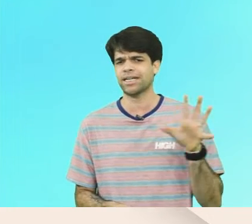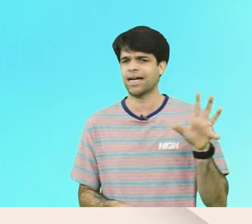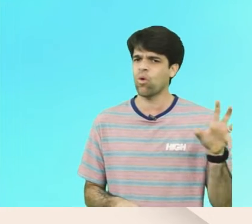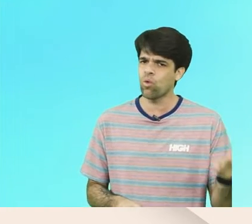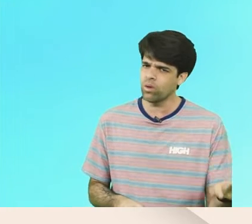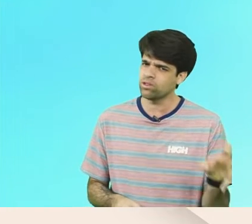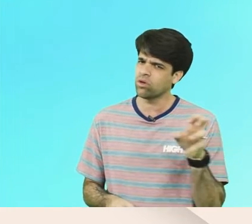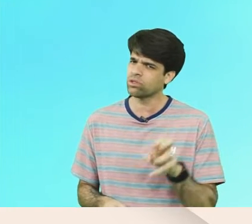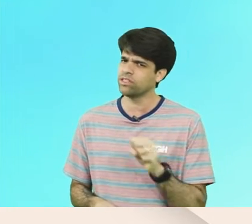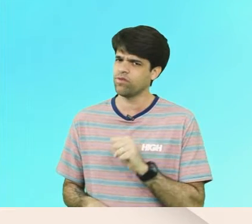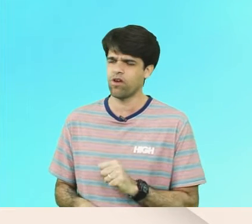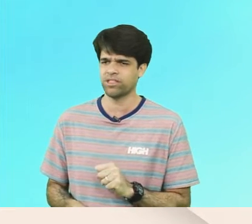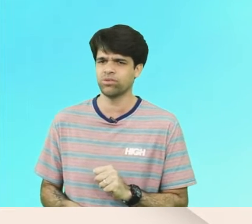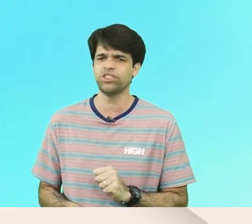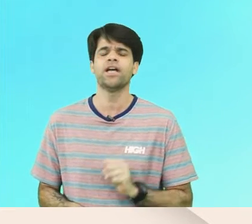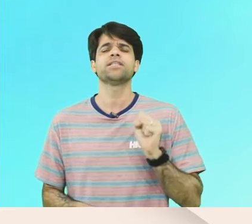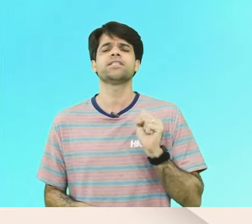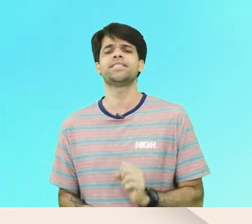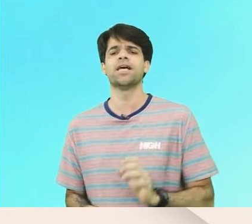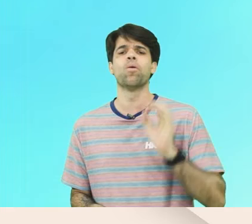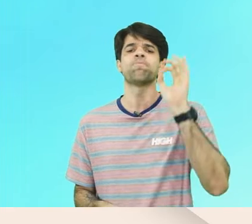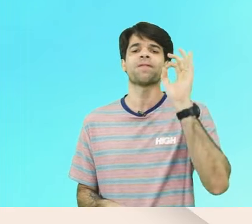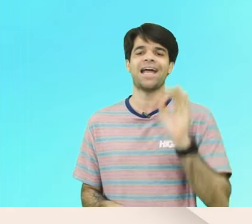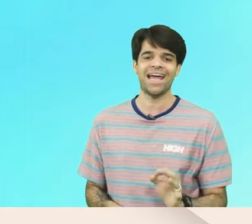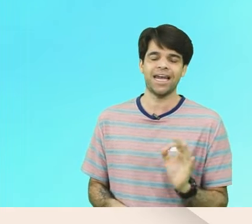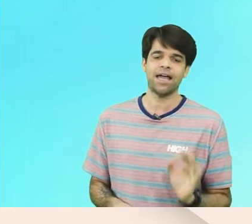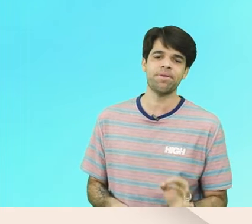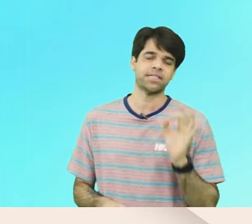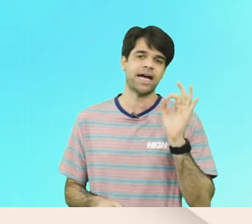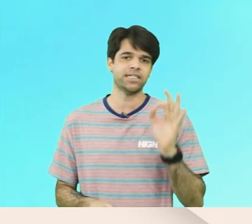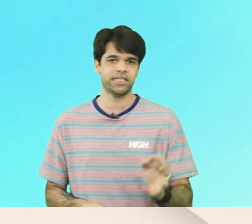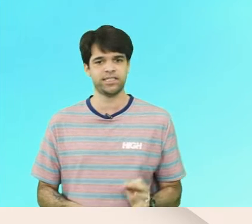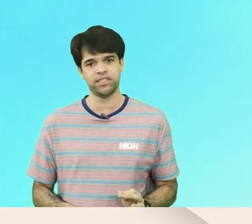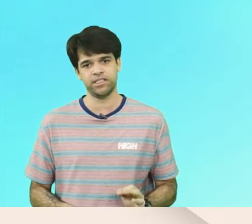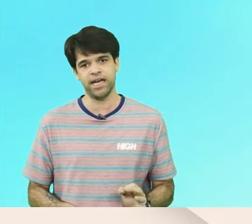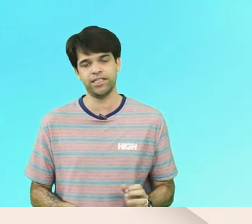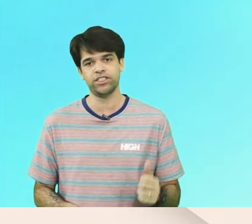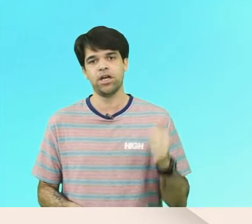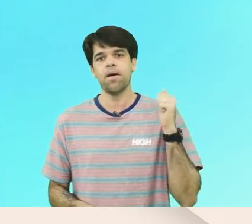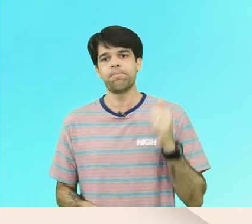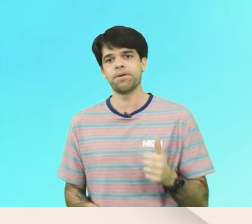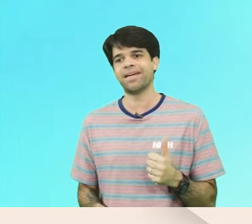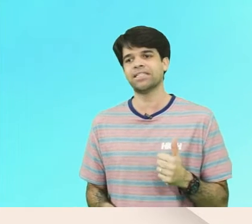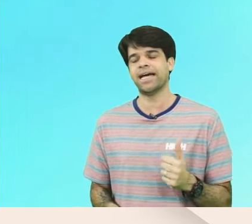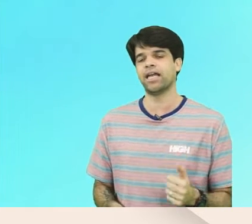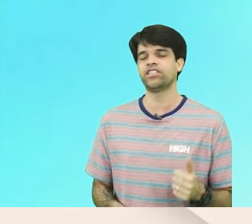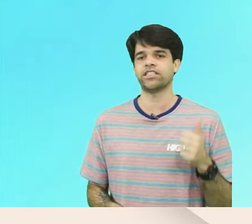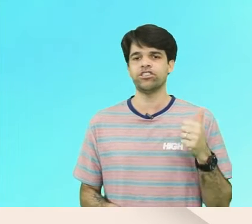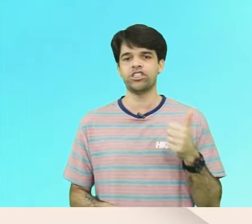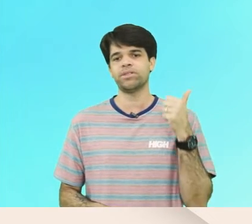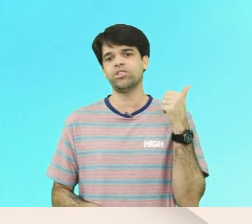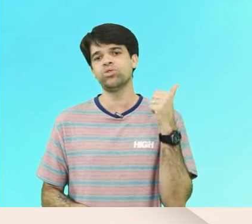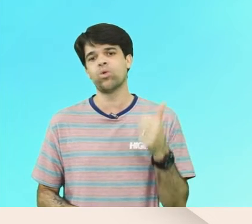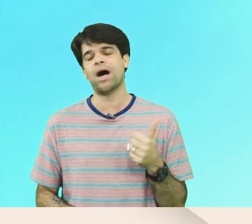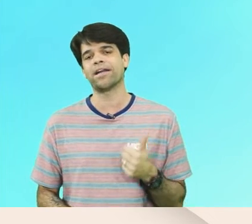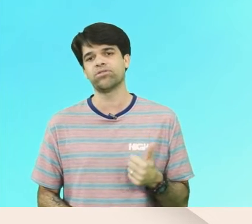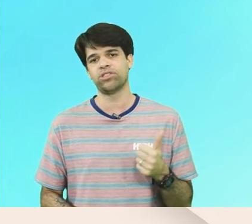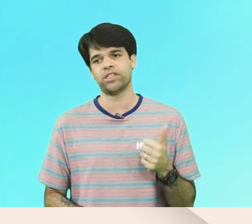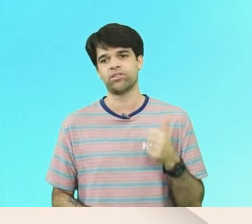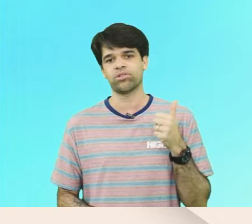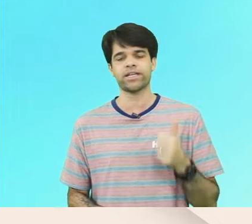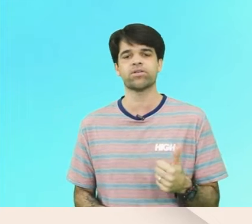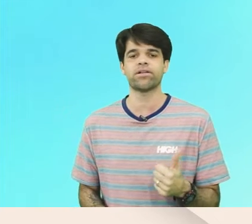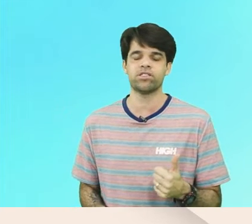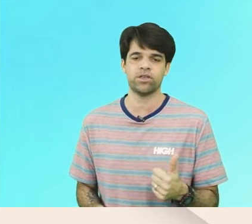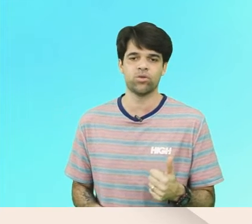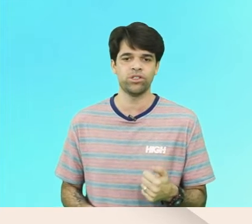poderia destacar algumas outras informações que são elementares e essenciais. Primeira delas, a gente chama de usuário